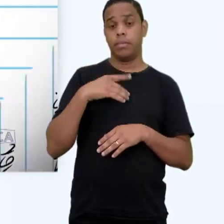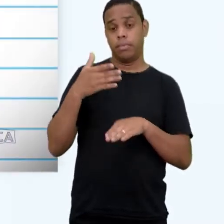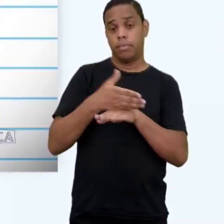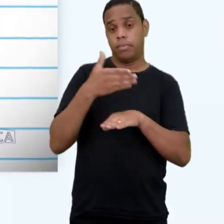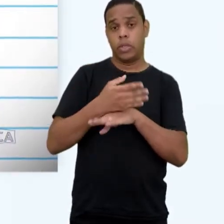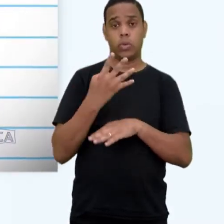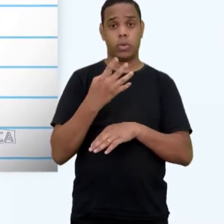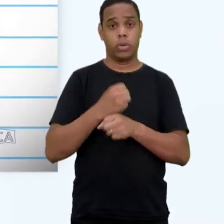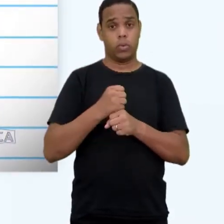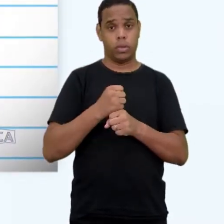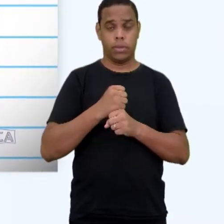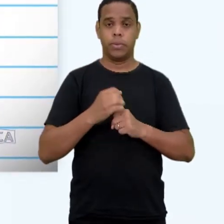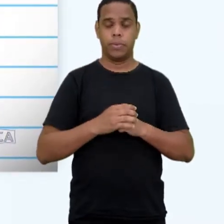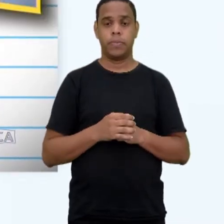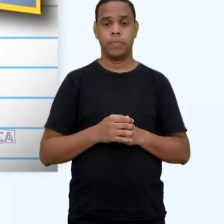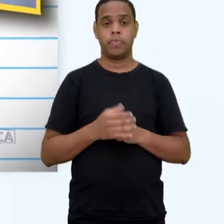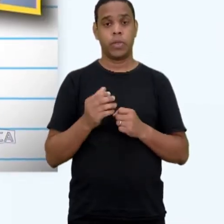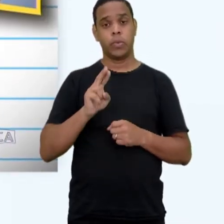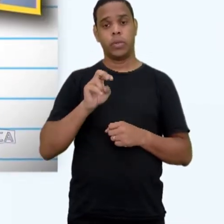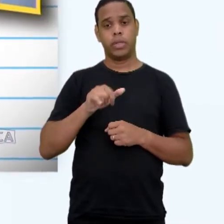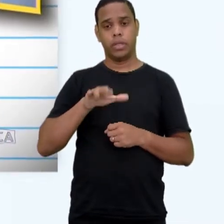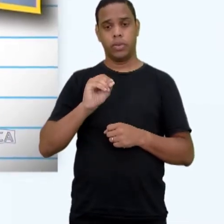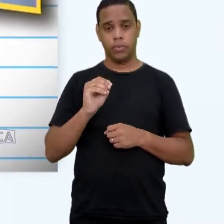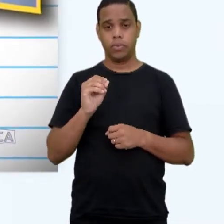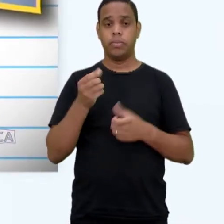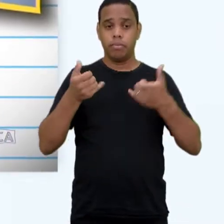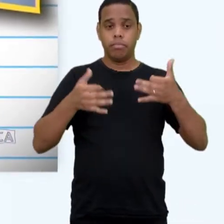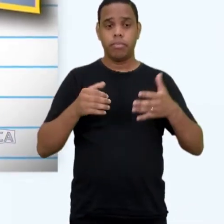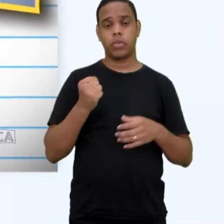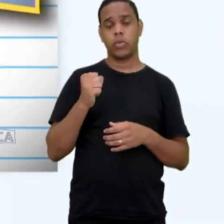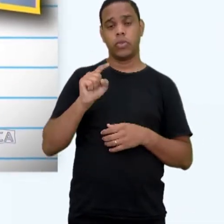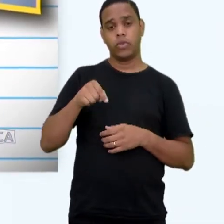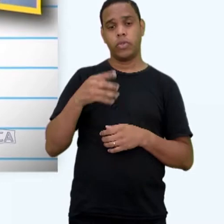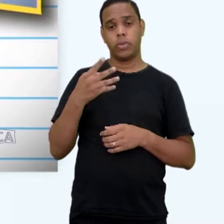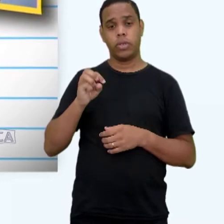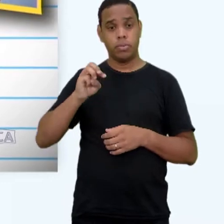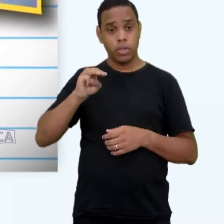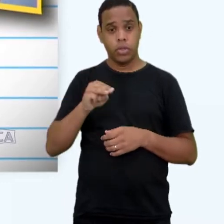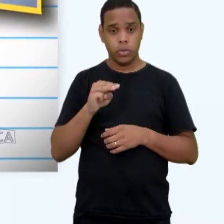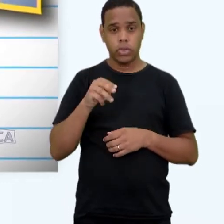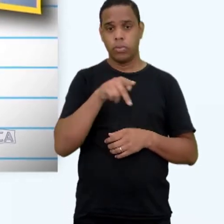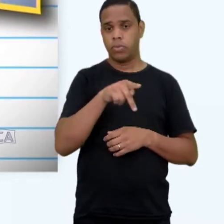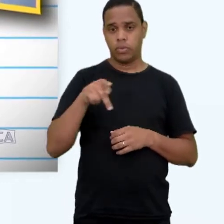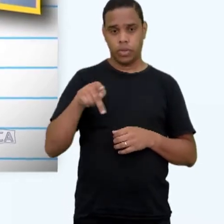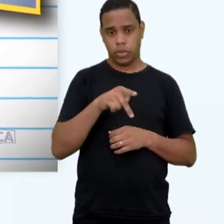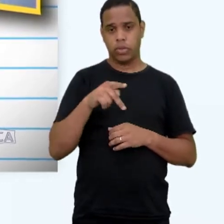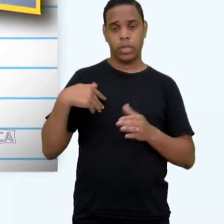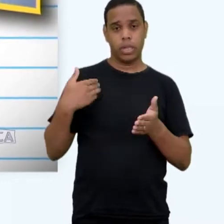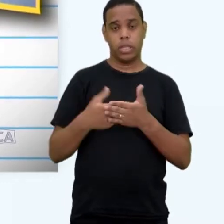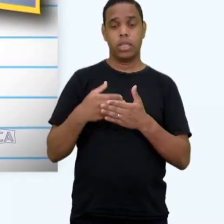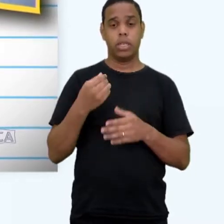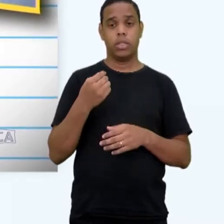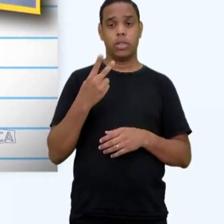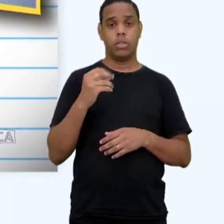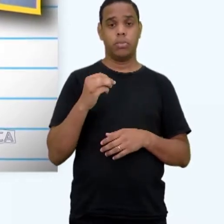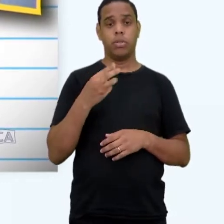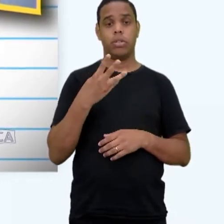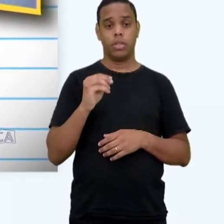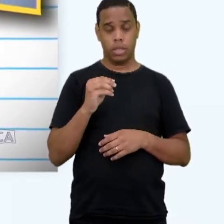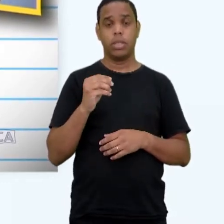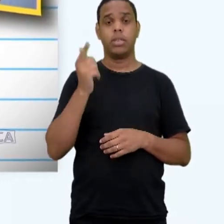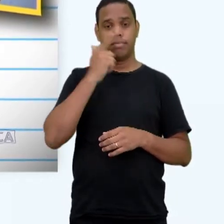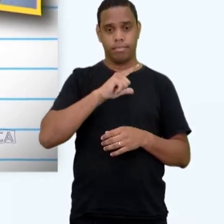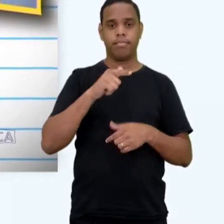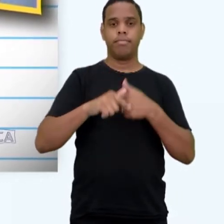na escola. Segundo a Unesco, serão necessários 8,4 milhões de professores até 2030 para garantir